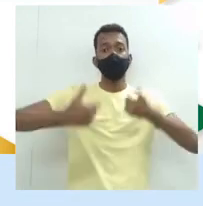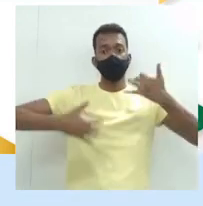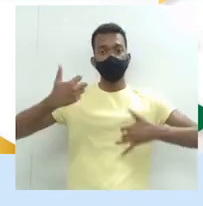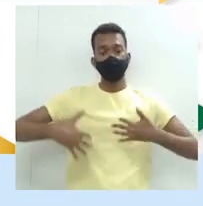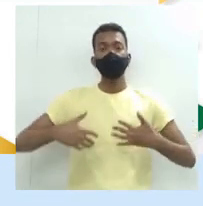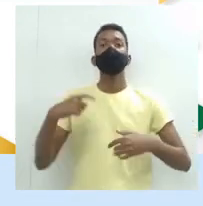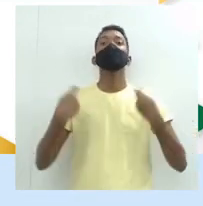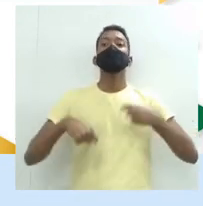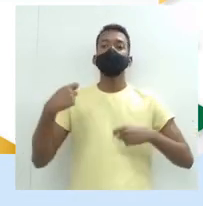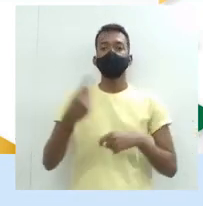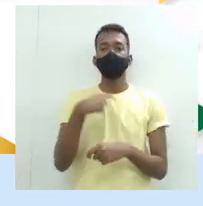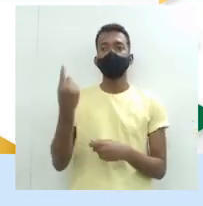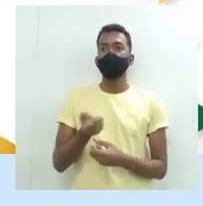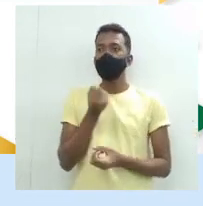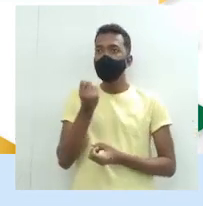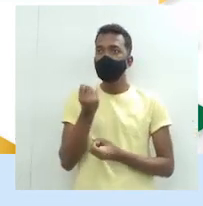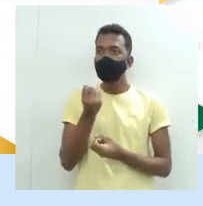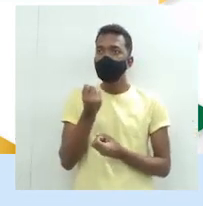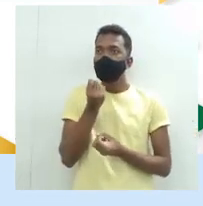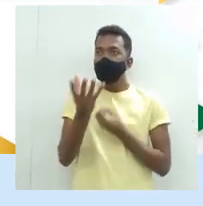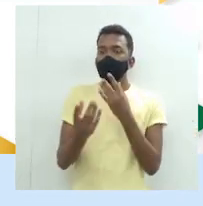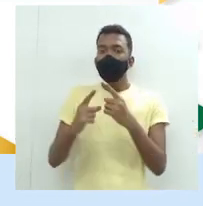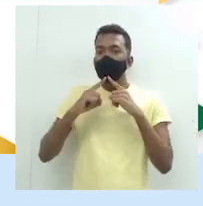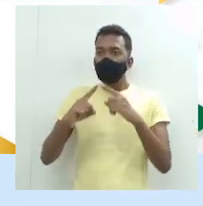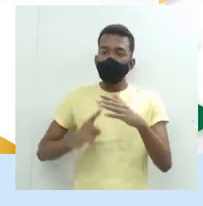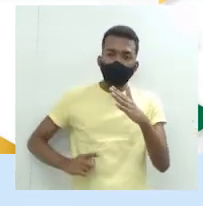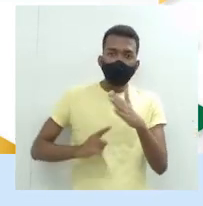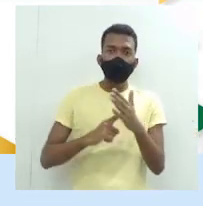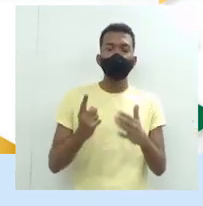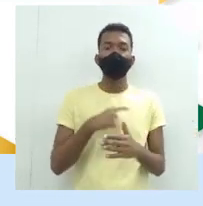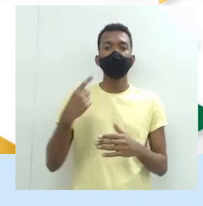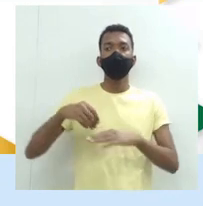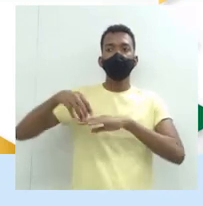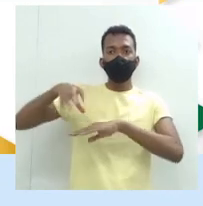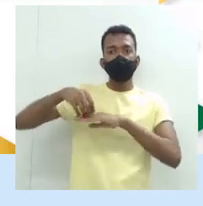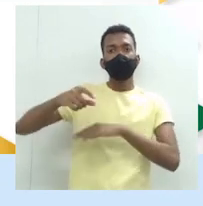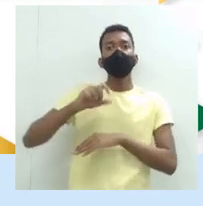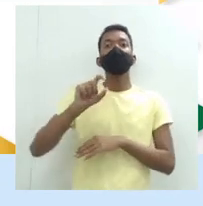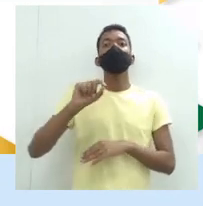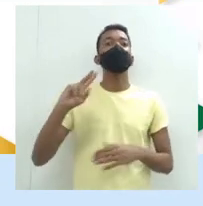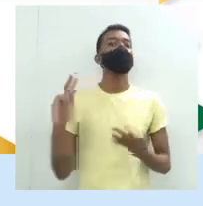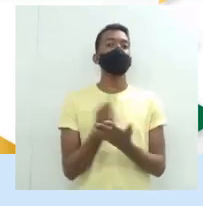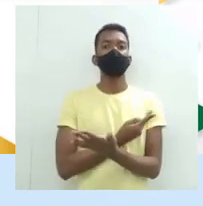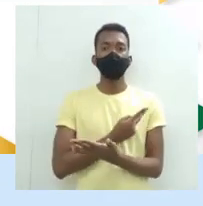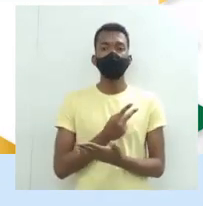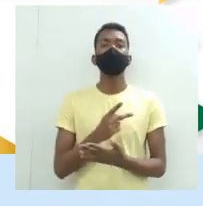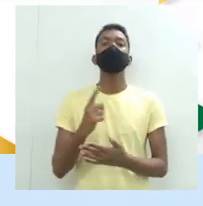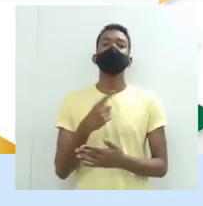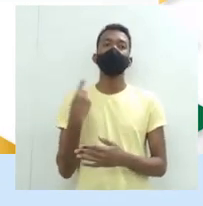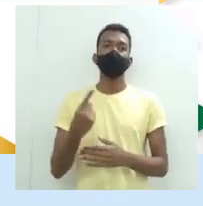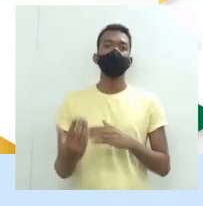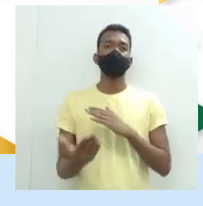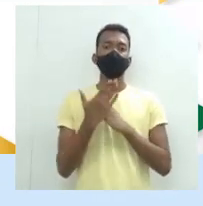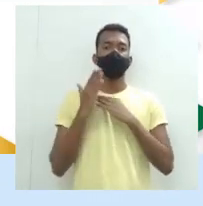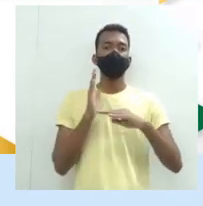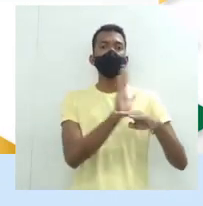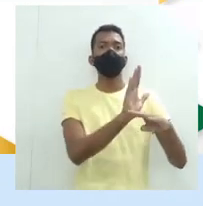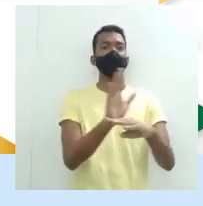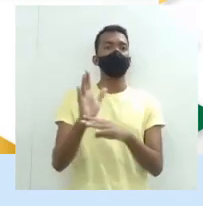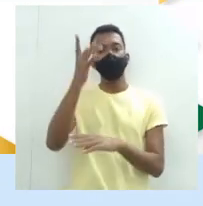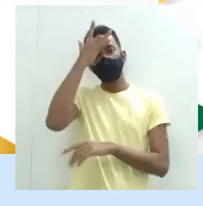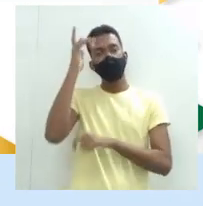que a gente denuncie, é preciso que a gente informe o que está acontecendo para poder ajudar essas pessoas.